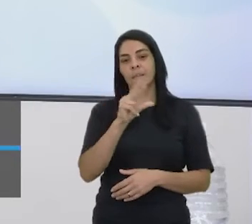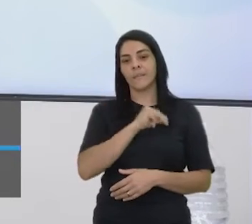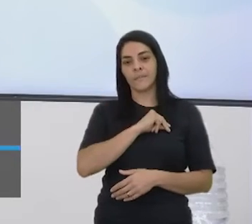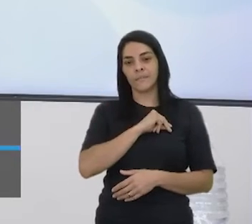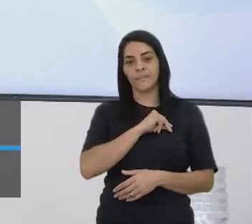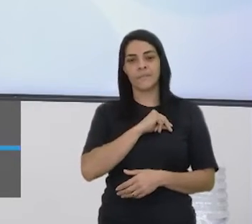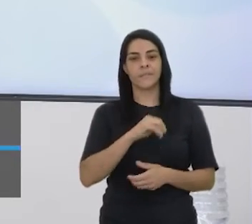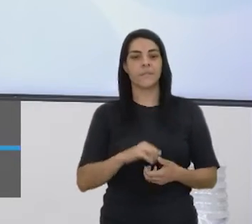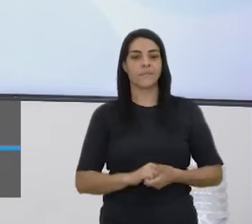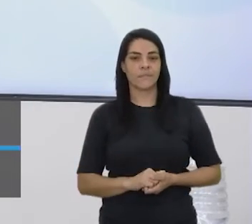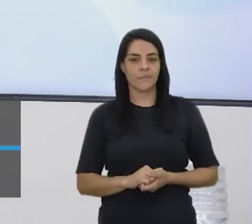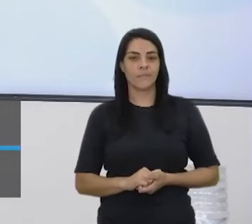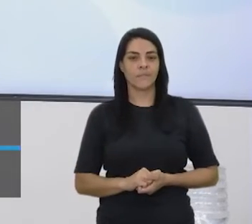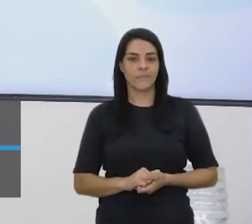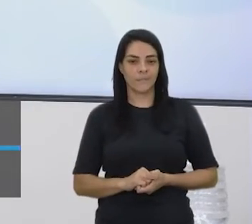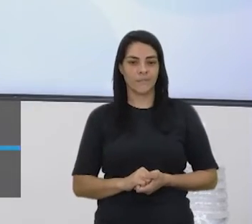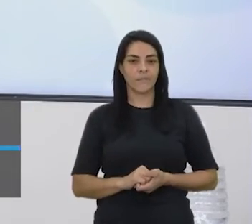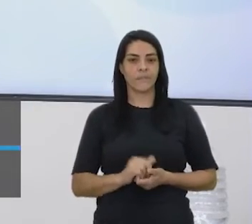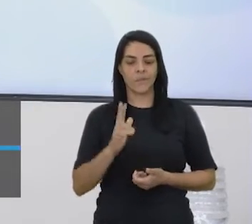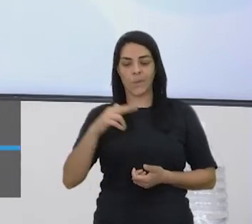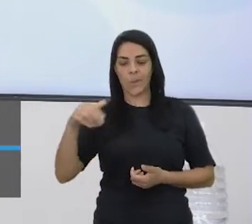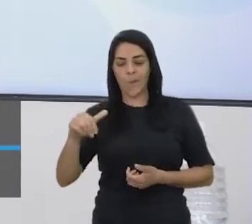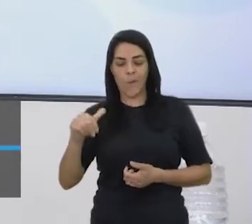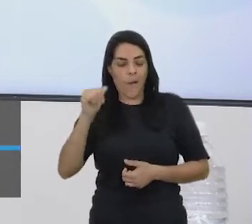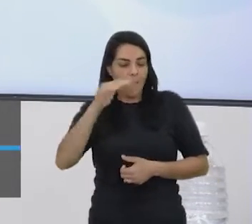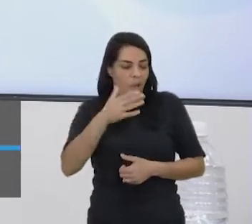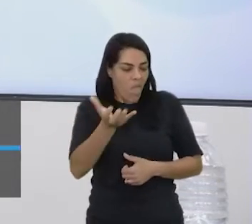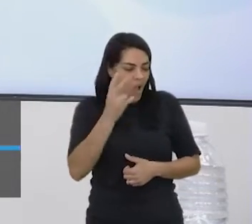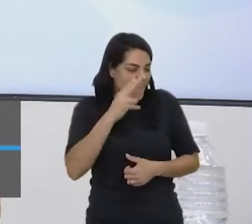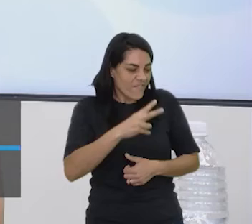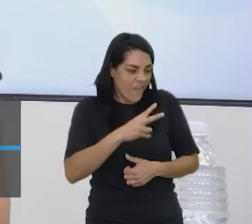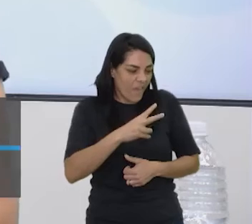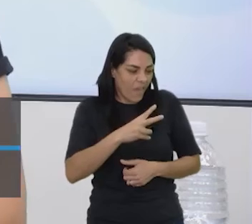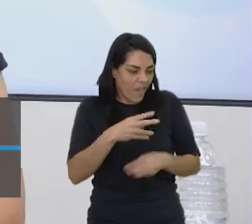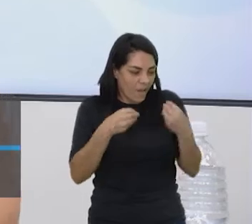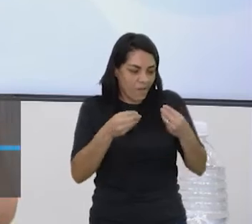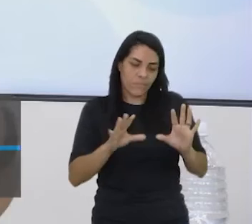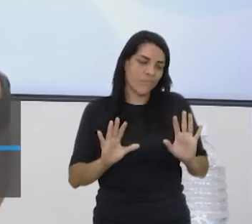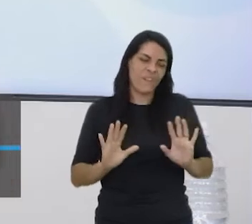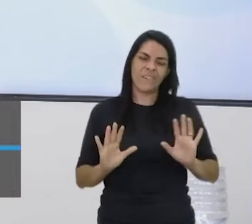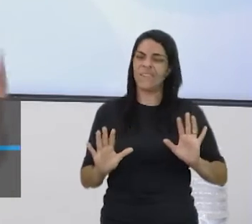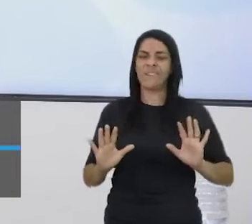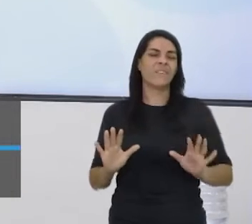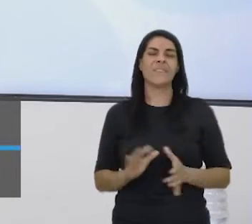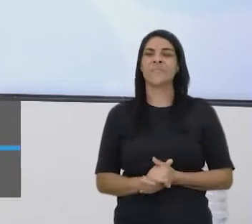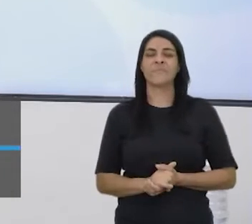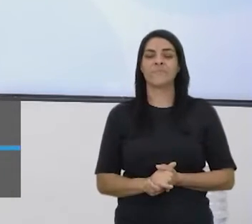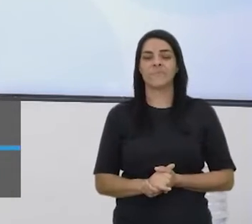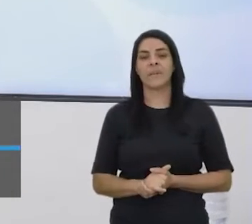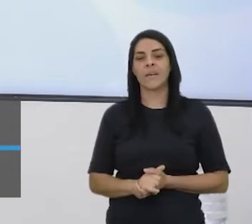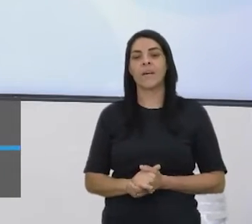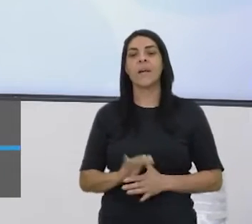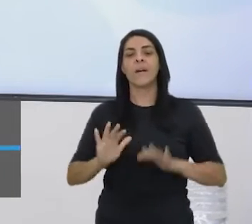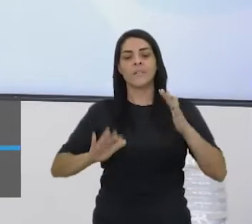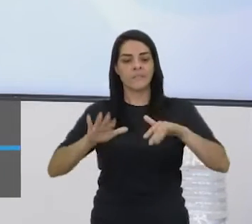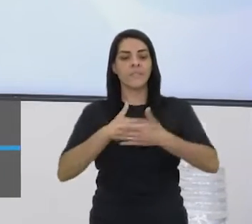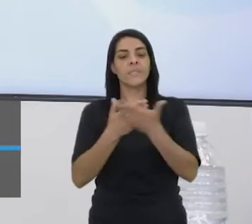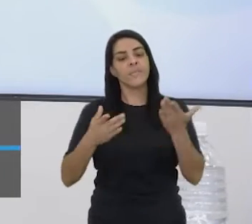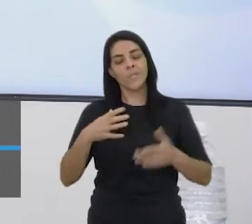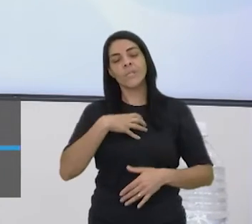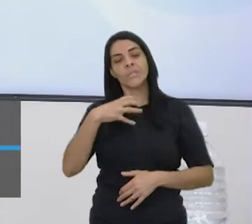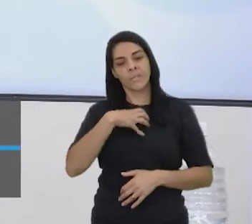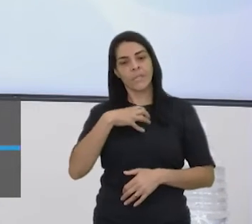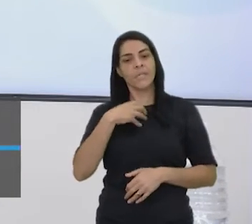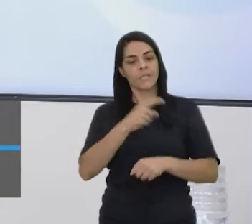que horrível nunca mais quero ver ela a gente tem esses medos tipo a gente tem essas questões de ansiedade e